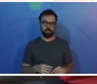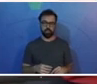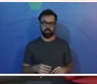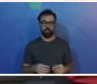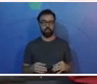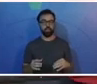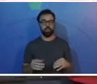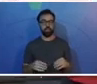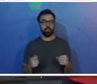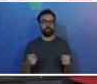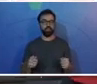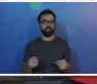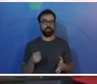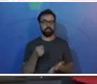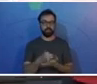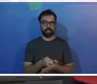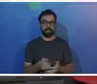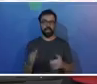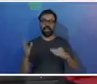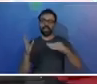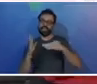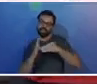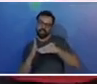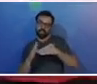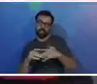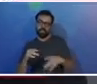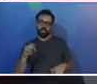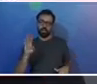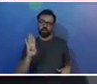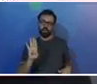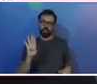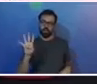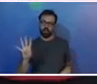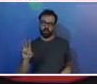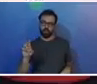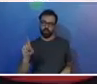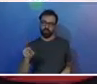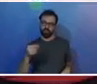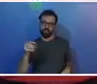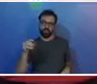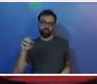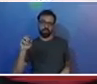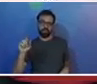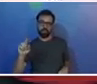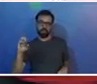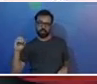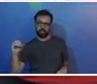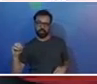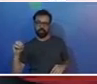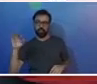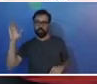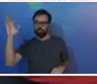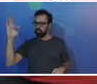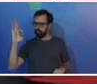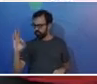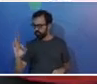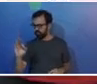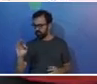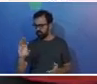44,10%, o número de unidades da federação com altas despesas no funcionalismo público aumenta